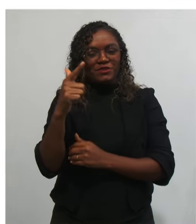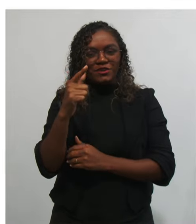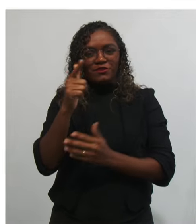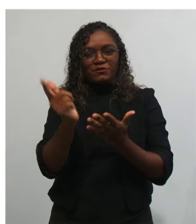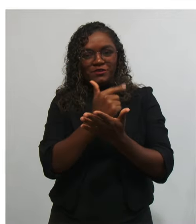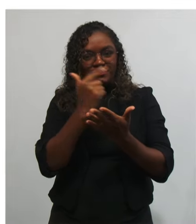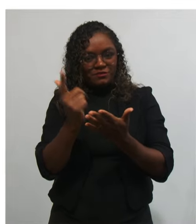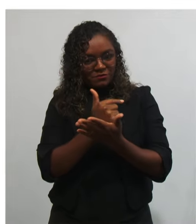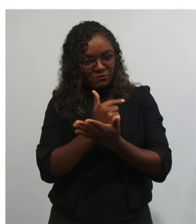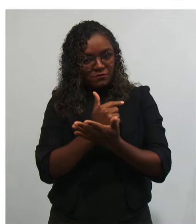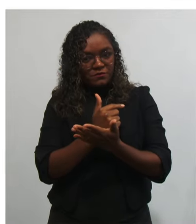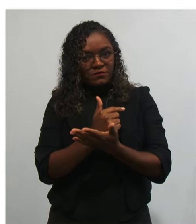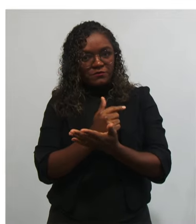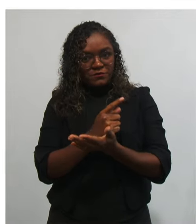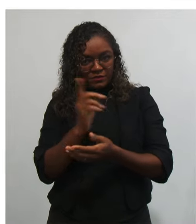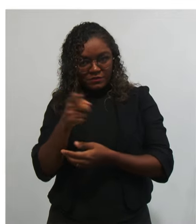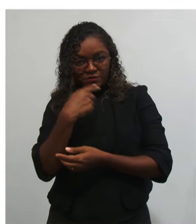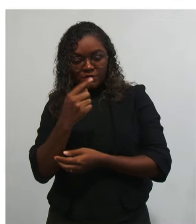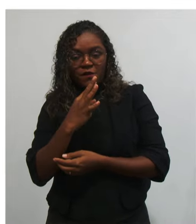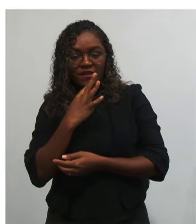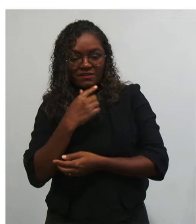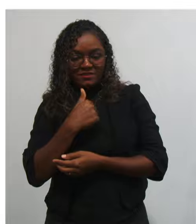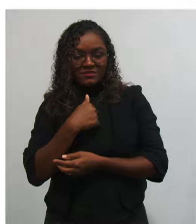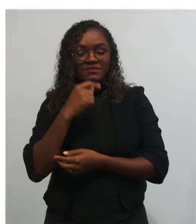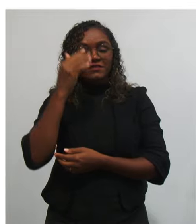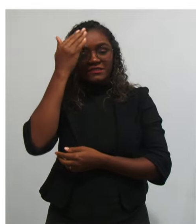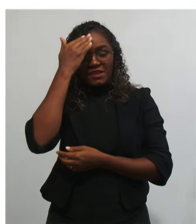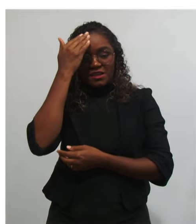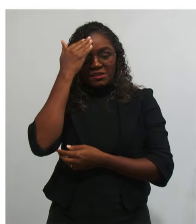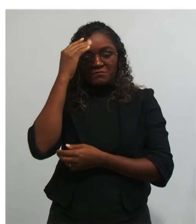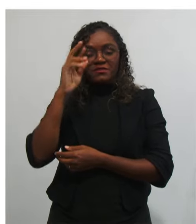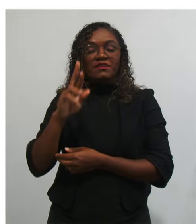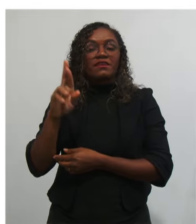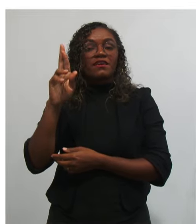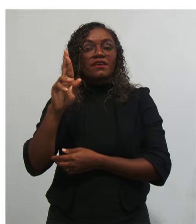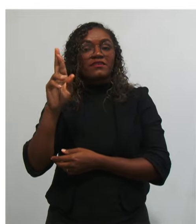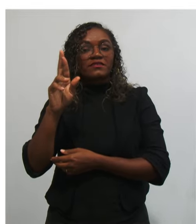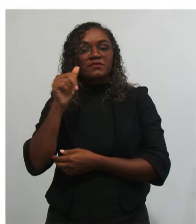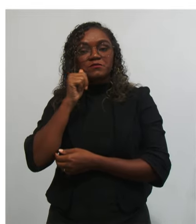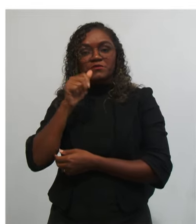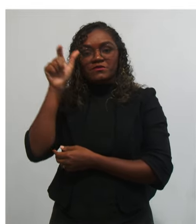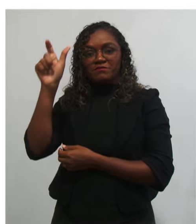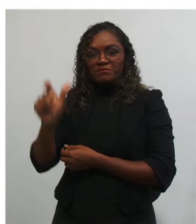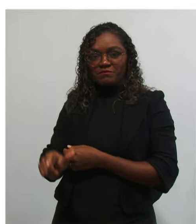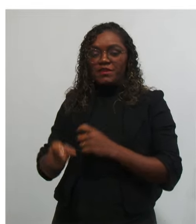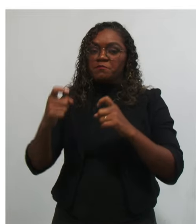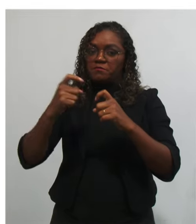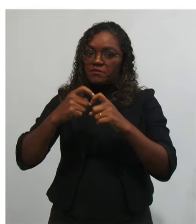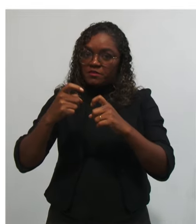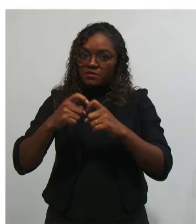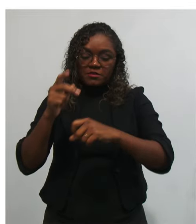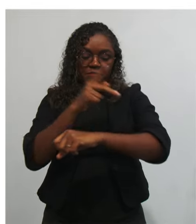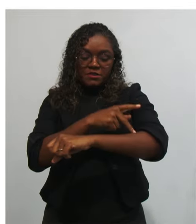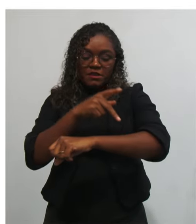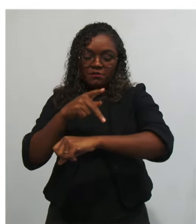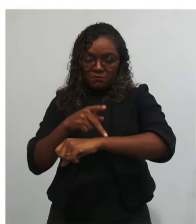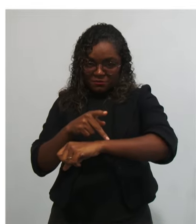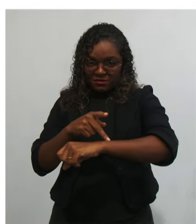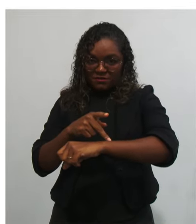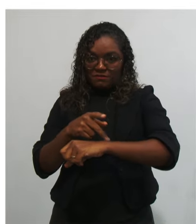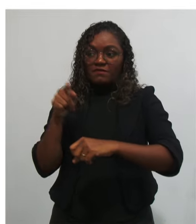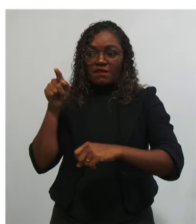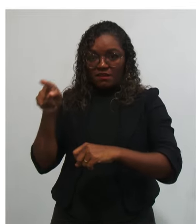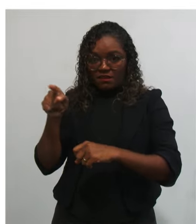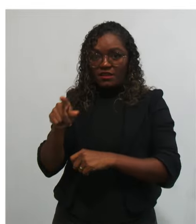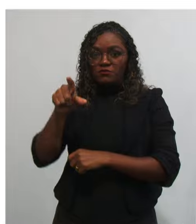eh Quem me conhece sabe que eu admiro muito esta mulher que é uma pedagoga médica mas eu gosto de destacar que ela é pedagoga porque